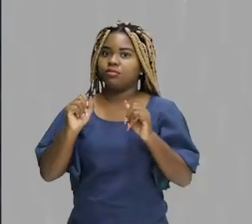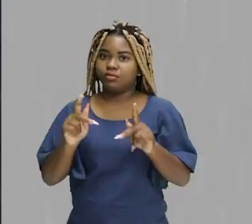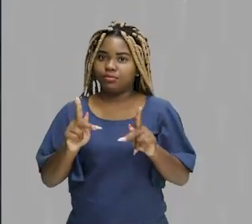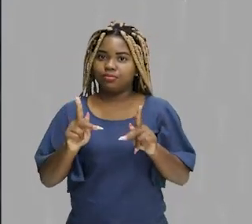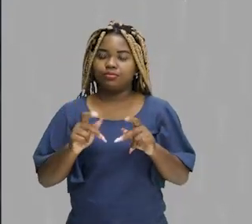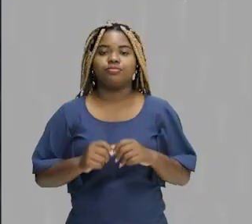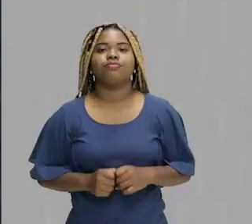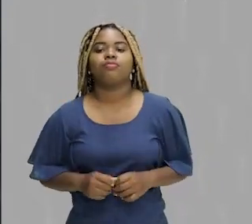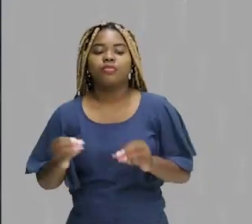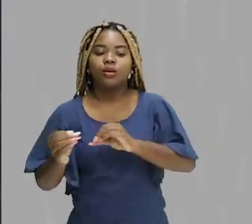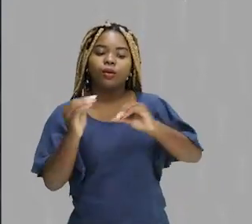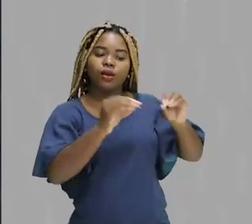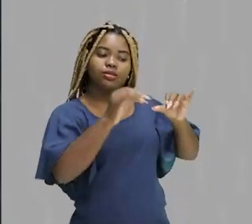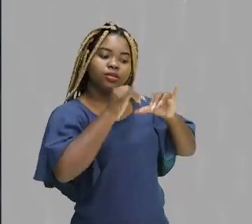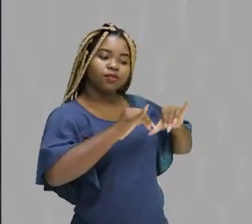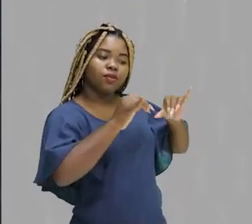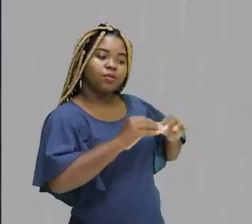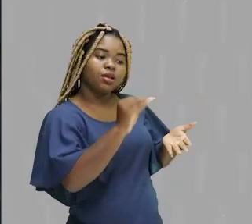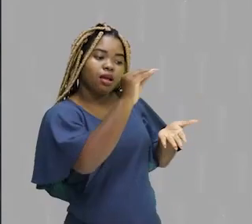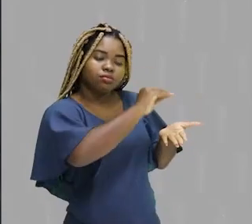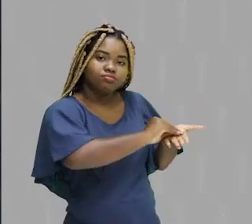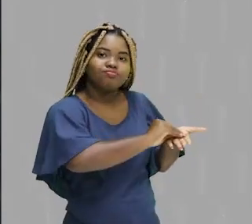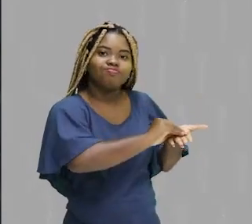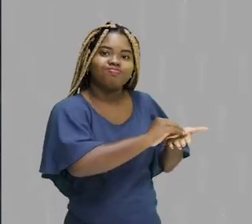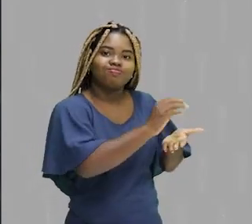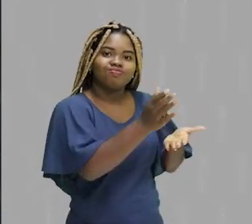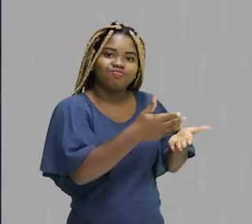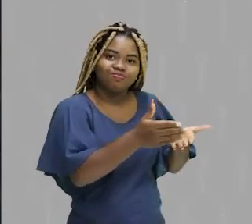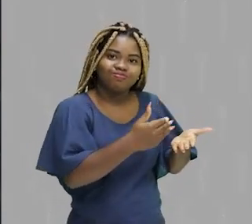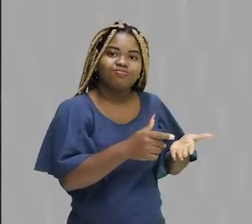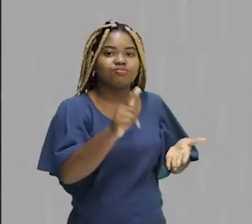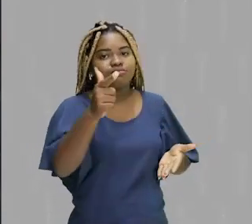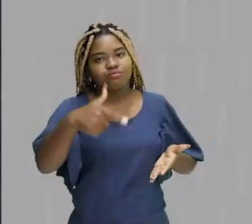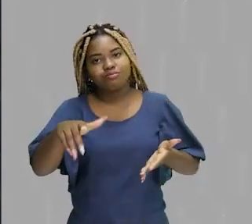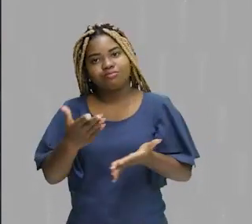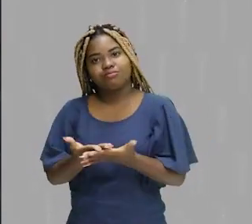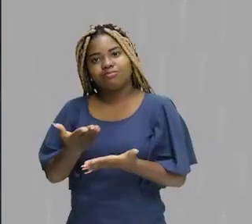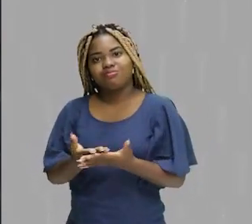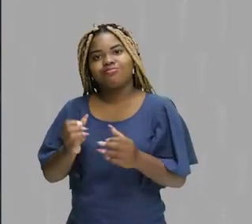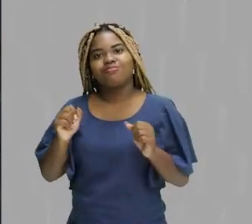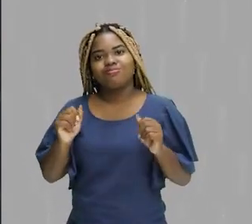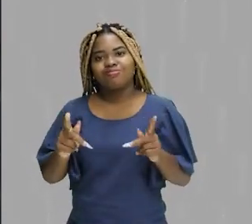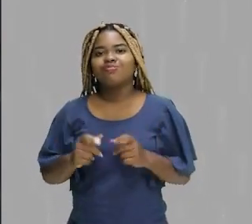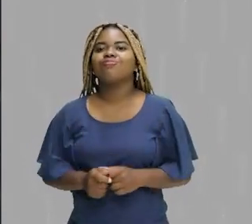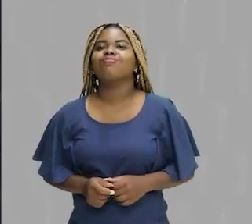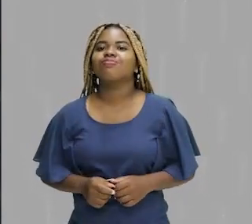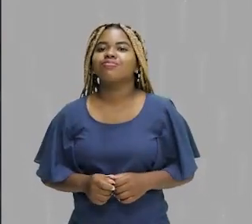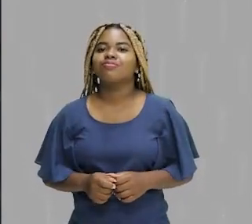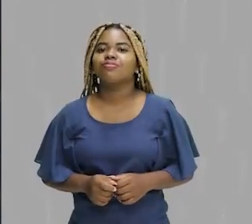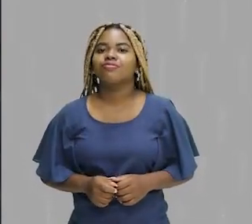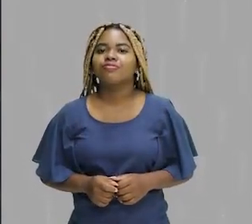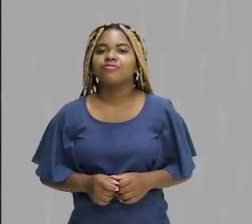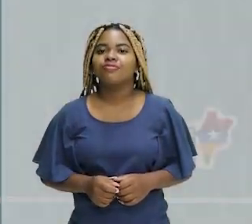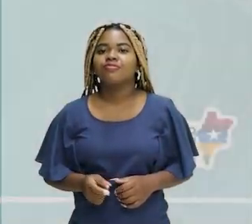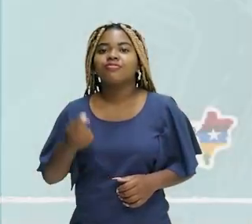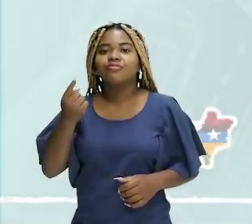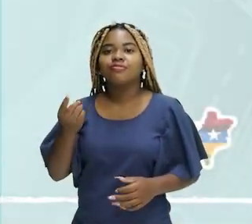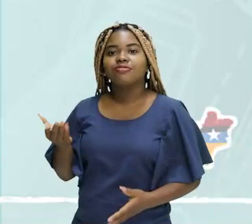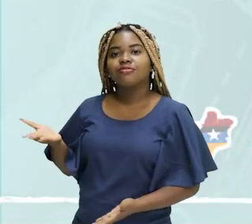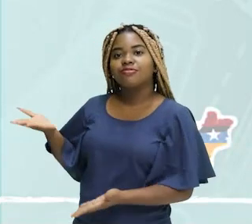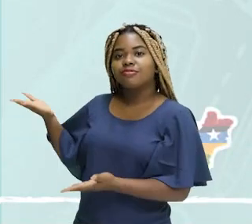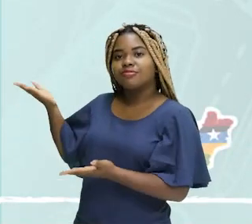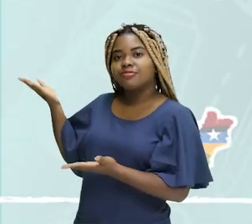informações para o seu caderno e vai continuar os seus estudos. Show de bola? Então, acompanhe aqui.